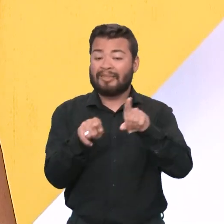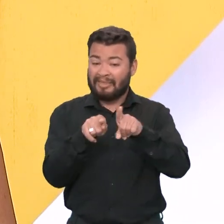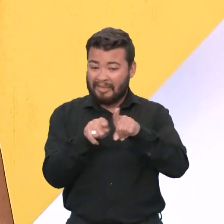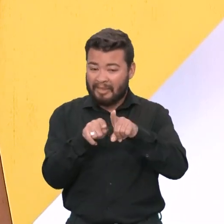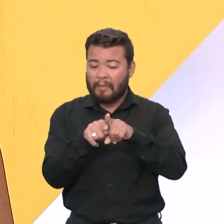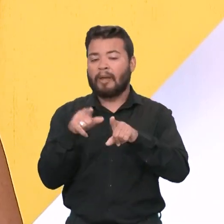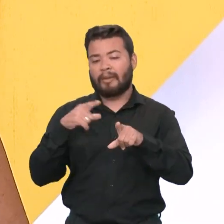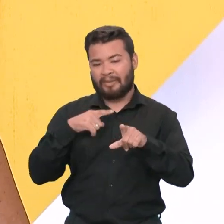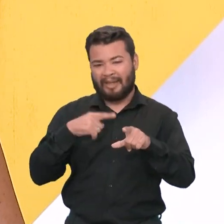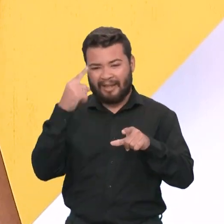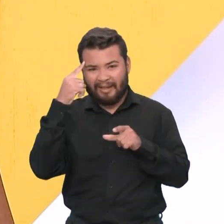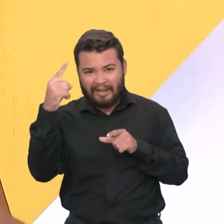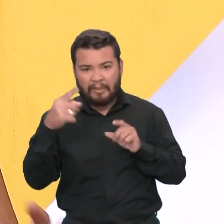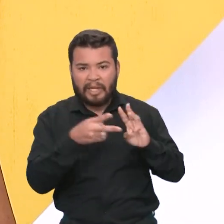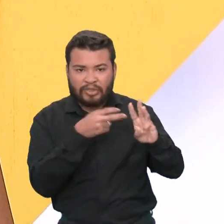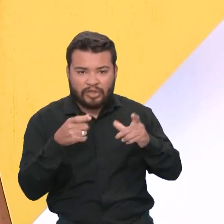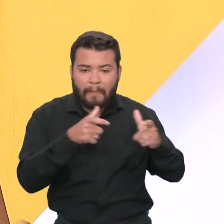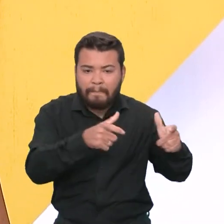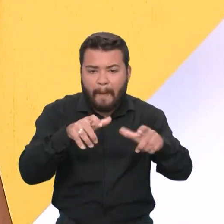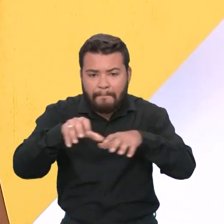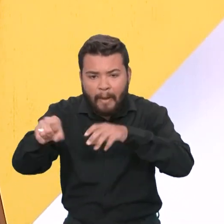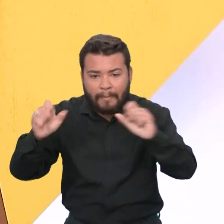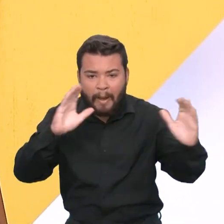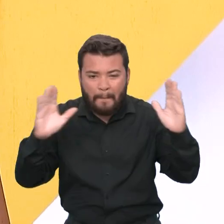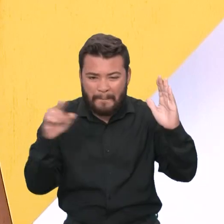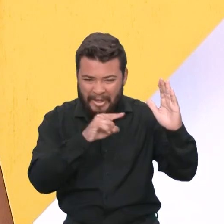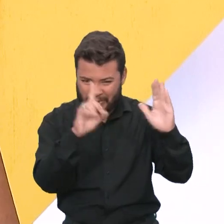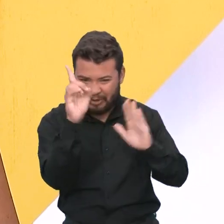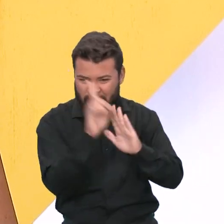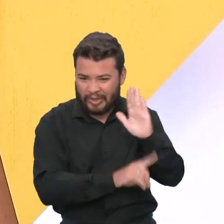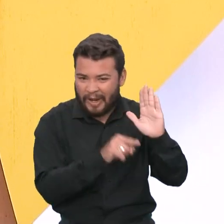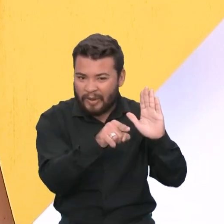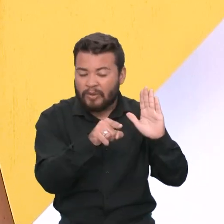temporal. E aí começa várias disputas,